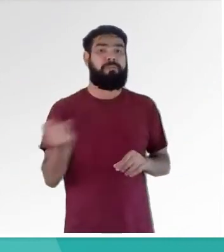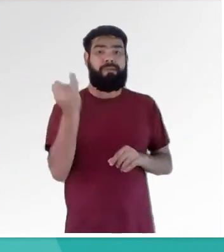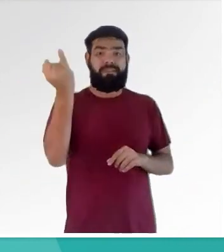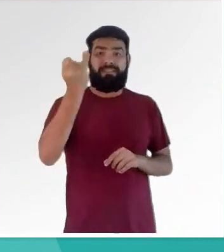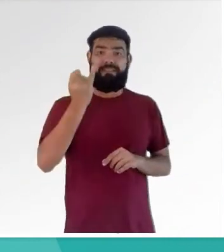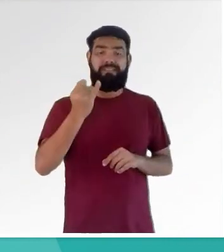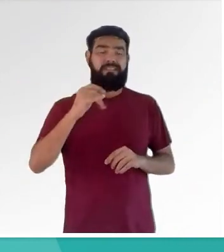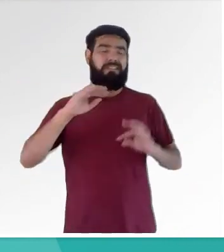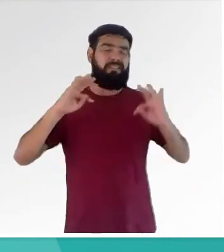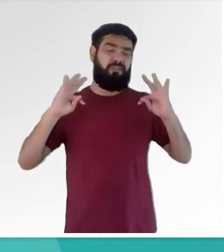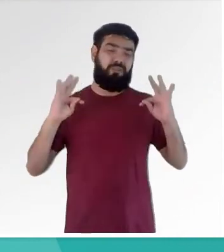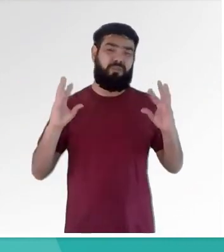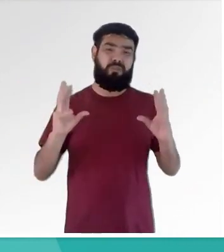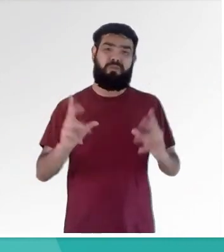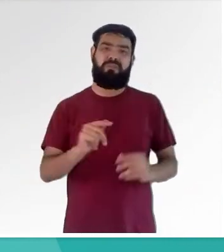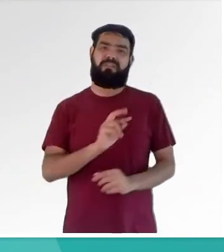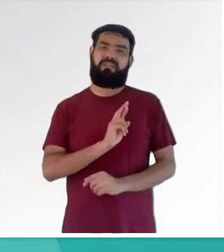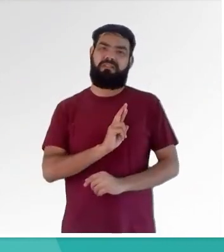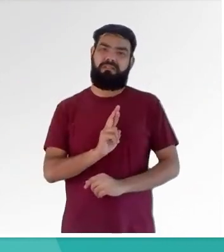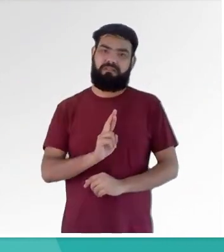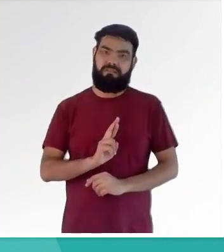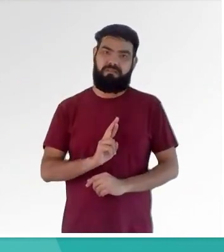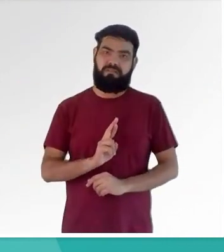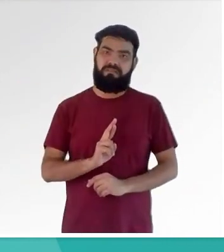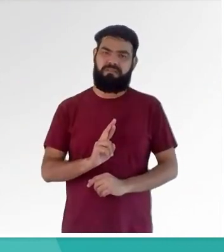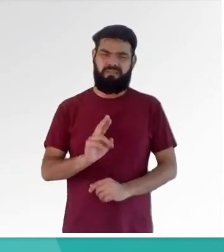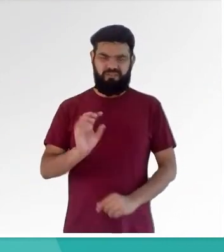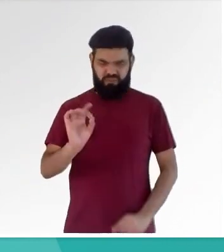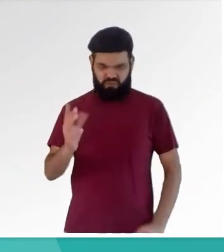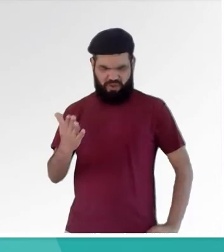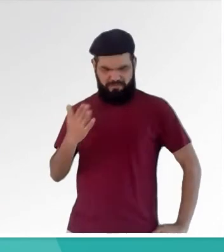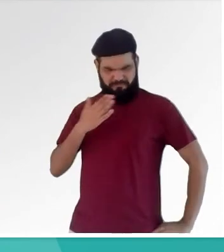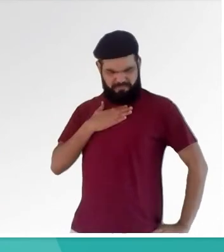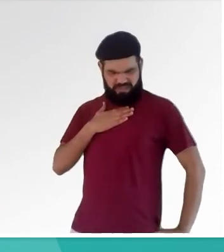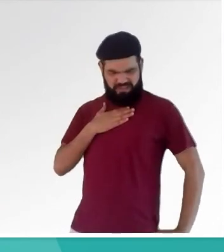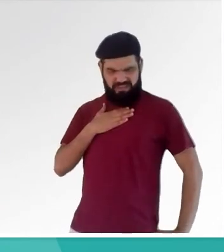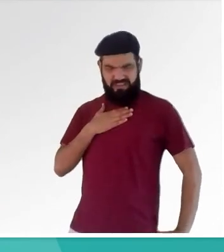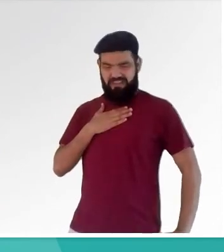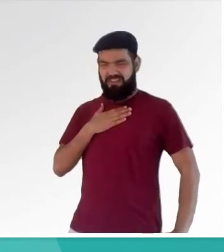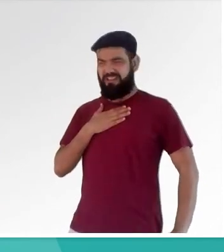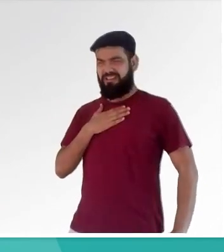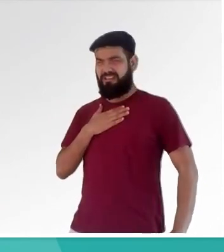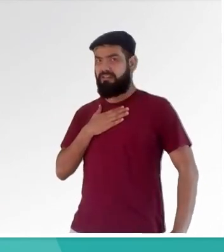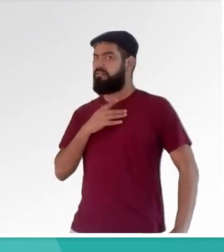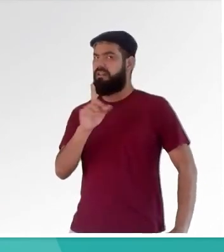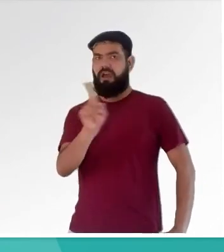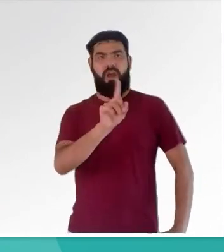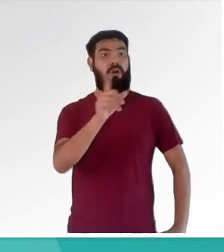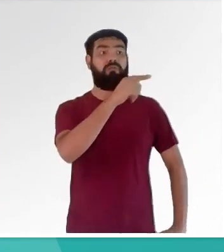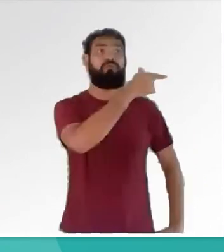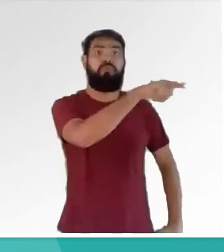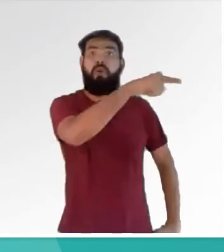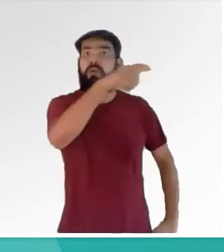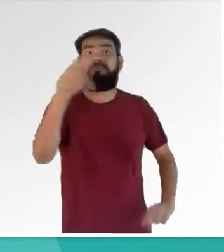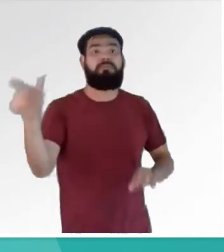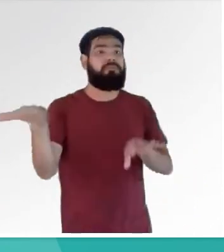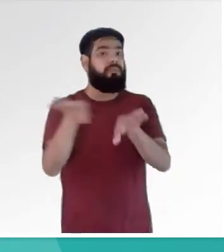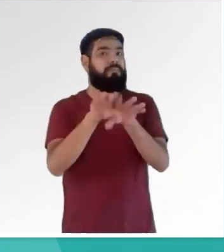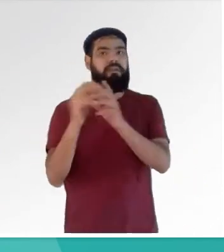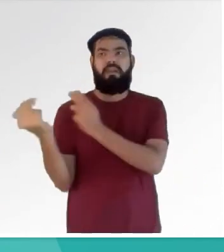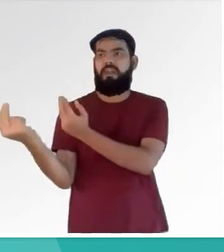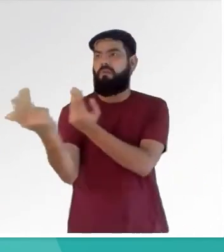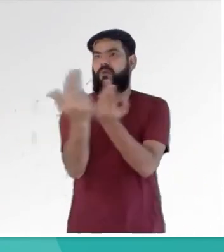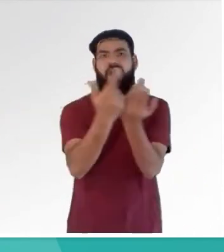religião, não só a sua, mas a dos outros também, diferente da sua, tem adeptos,